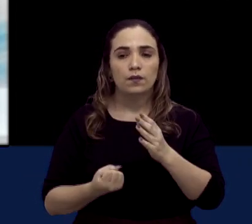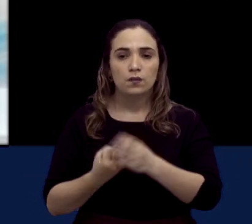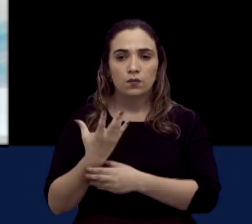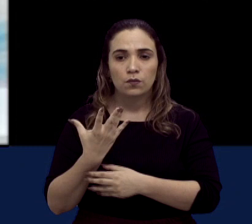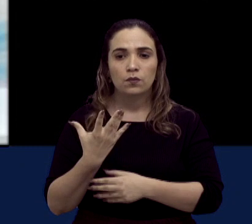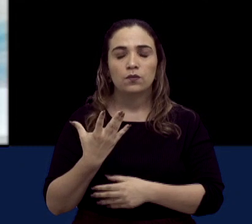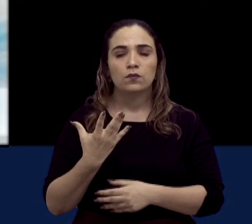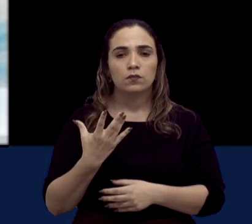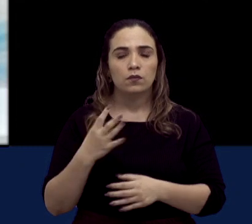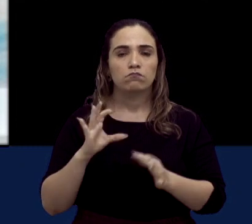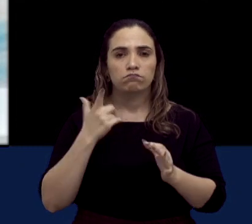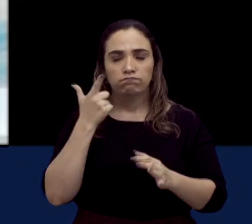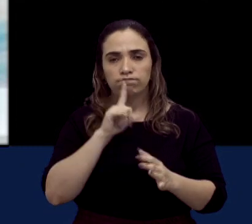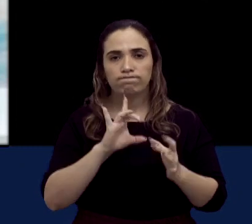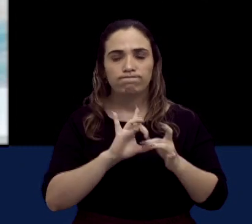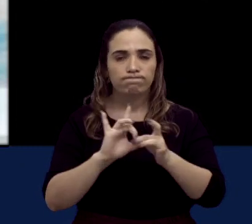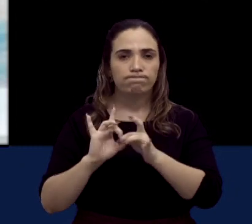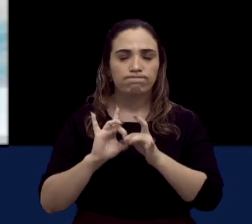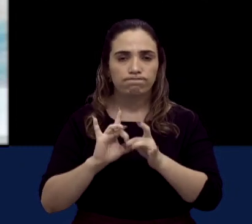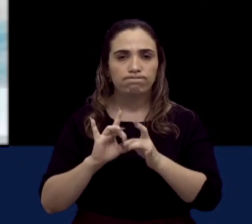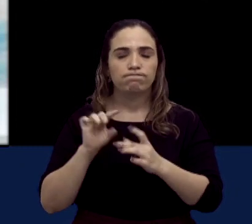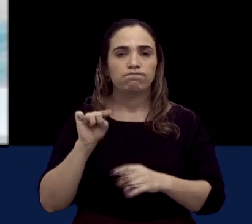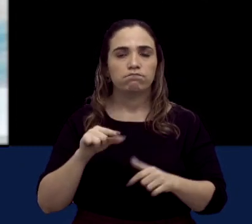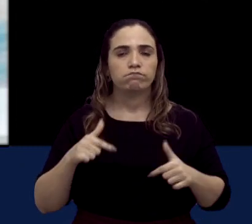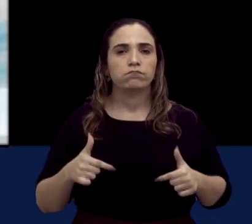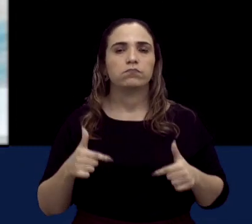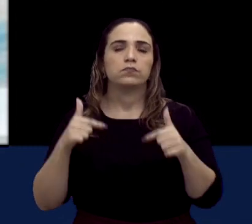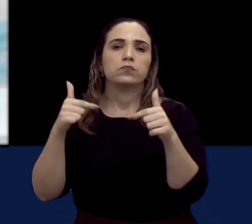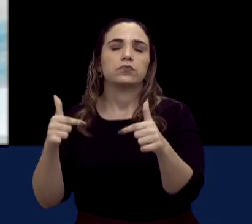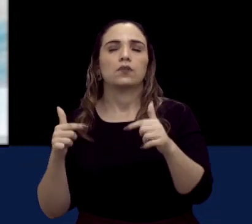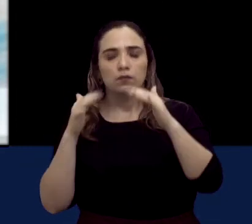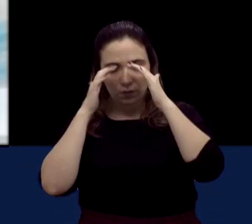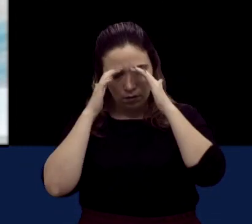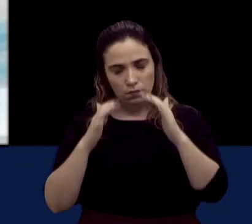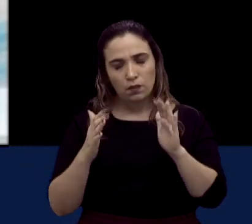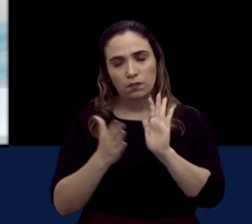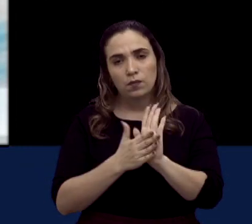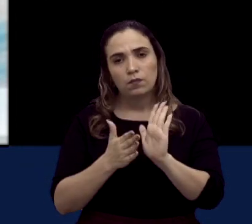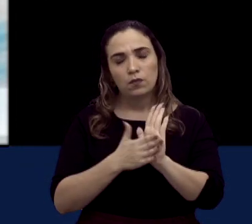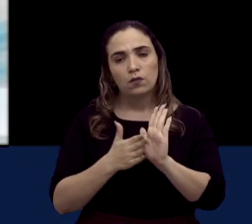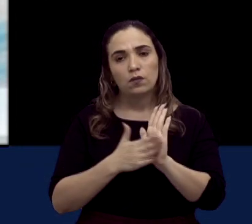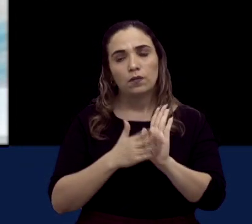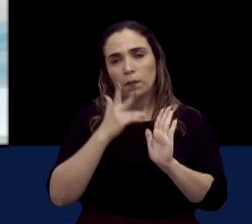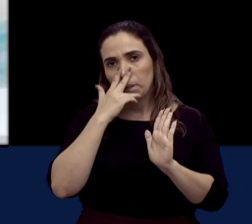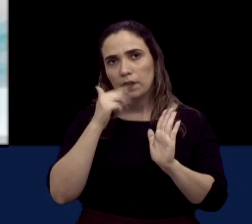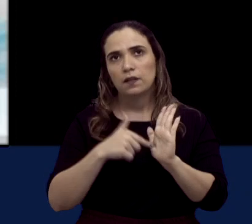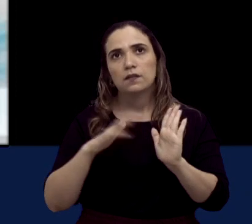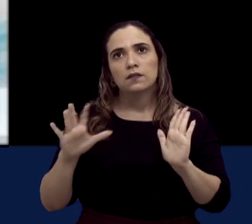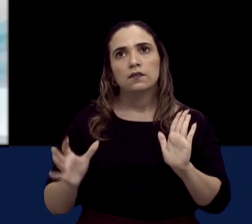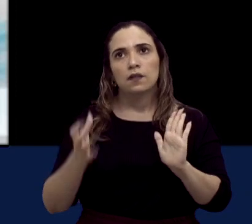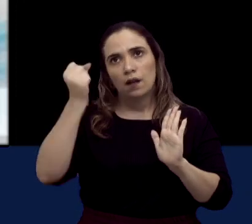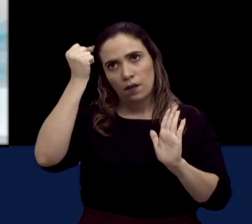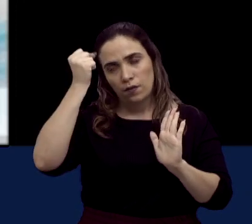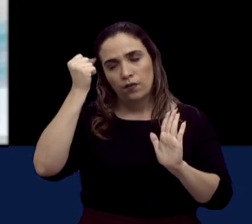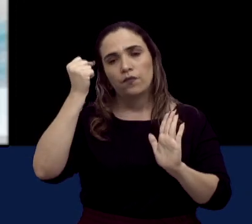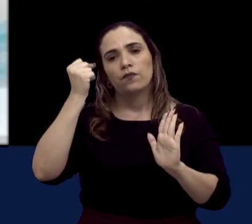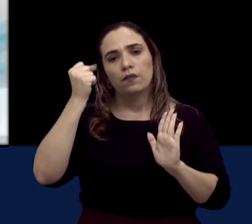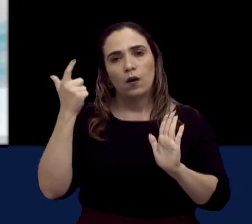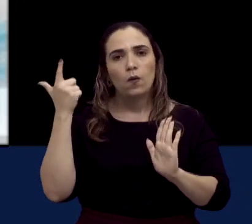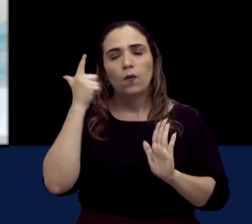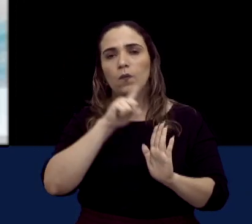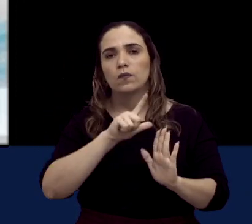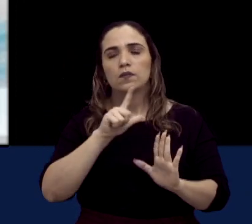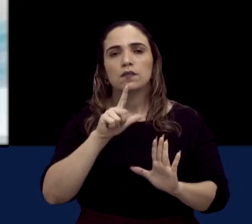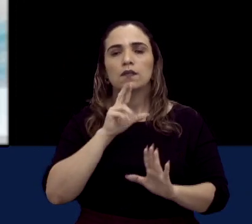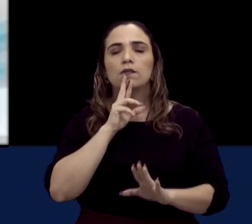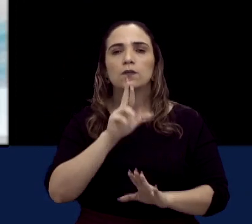um fortalecimento desse modelo, né? Como sendo a salvação para a implantação de gestão por resultado